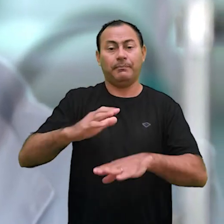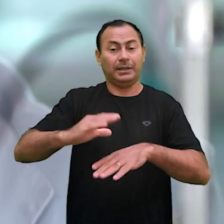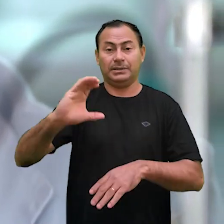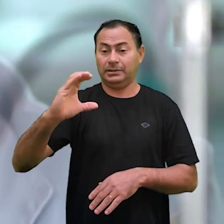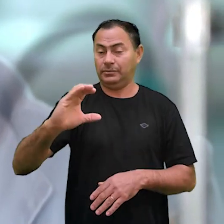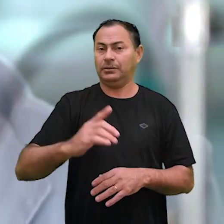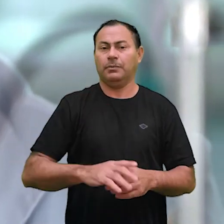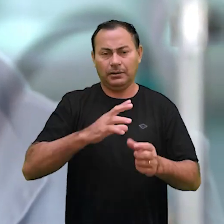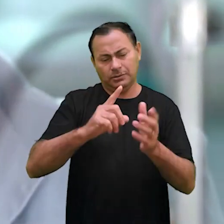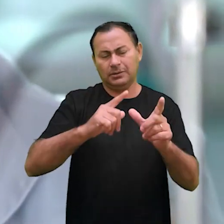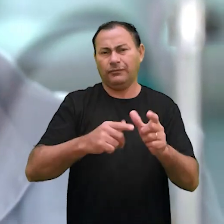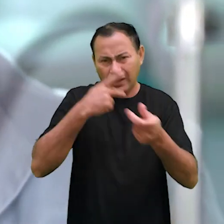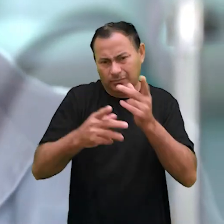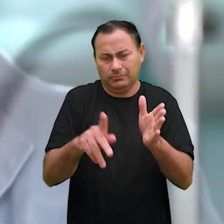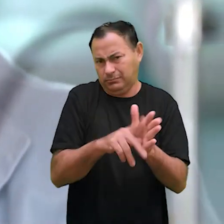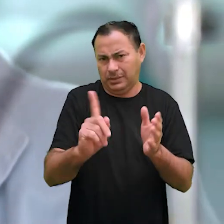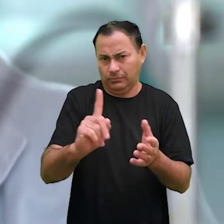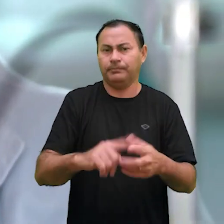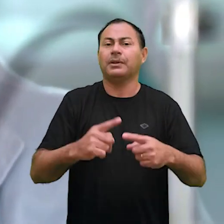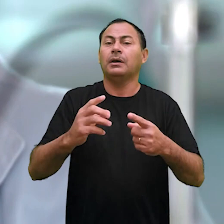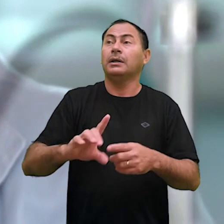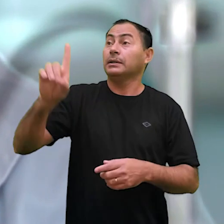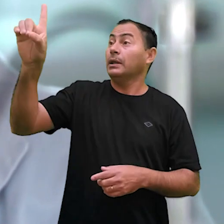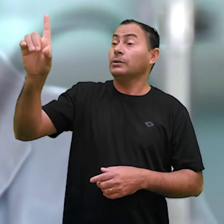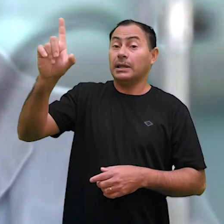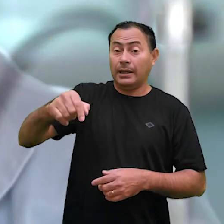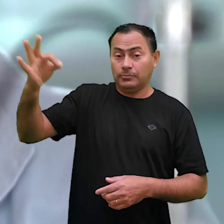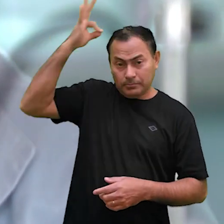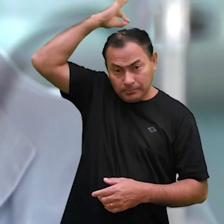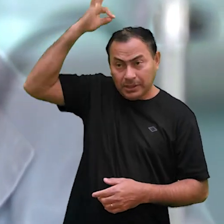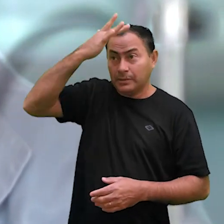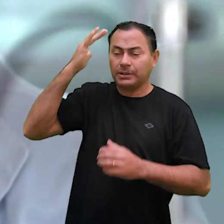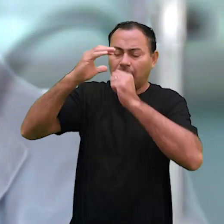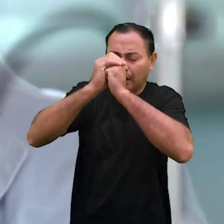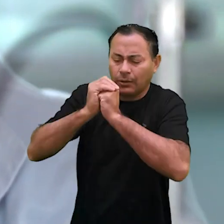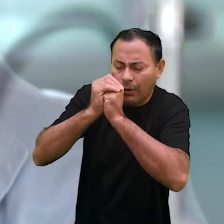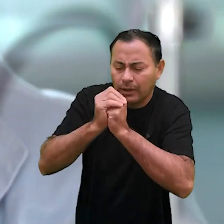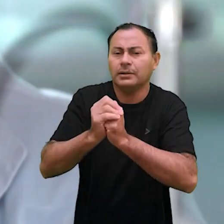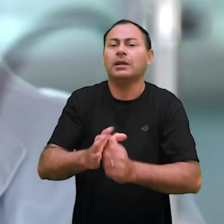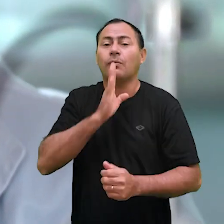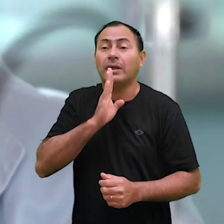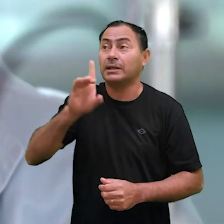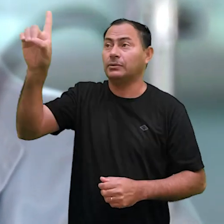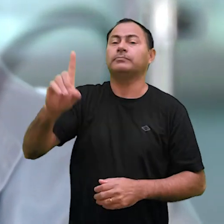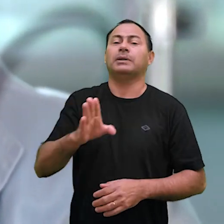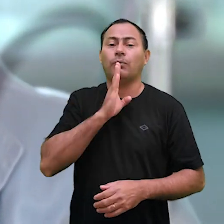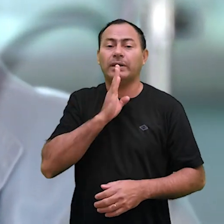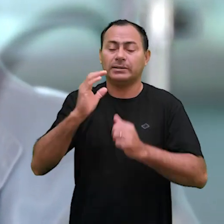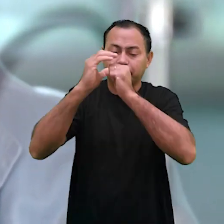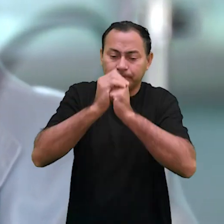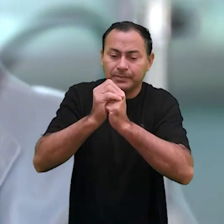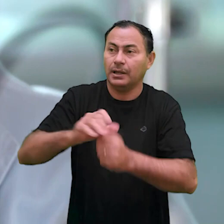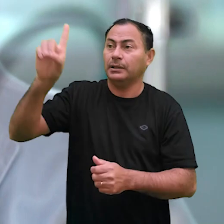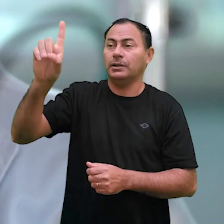isso, ele não está sendo científico, literalmente falando. Veja, Deus é um espírito, e aqueles que o adoram e chegam a